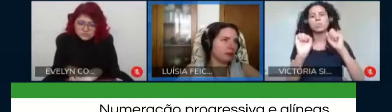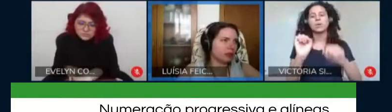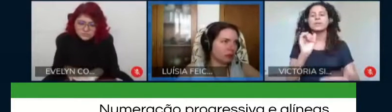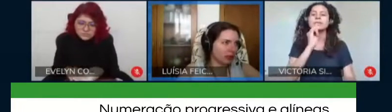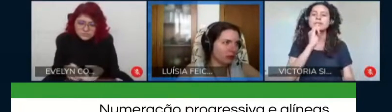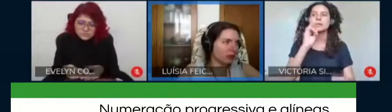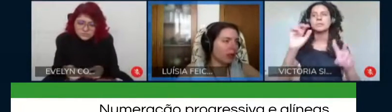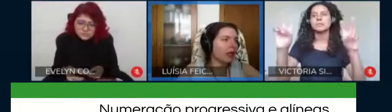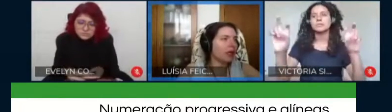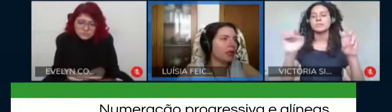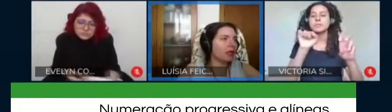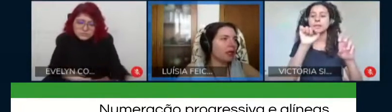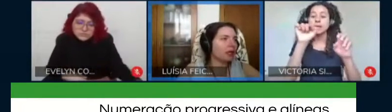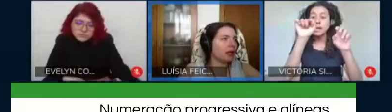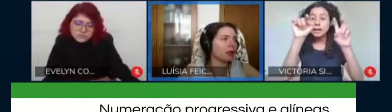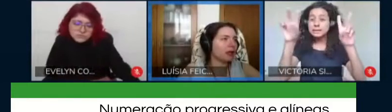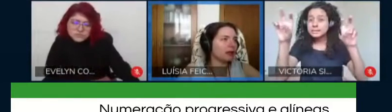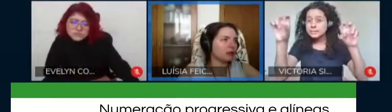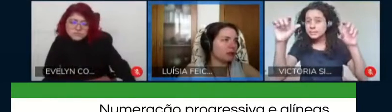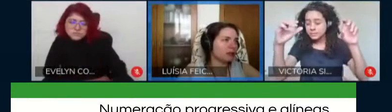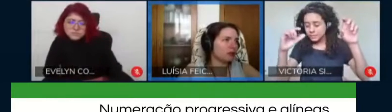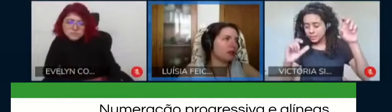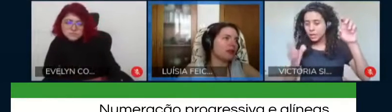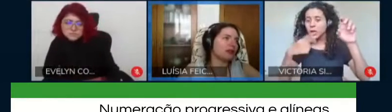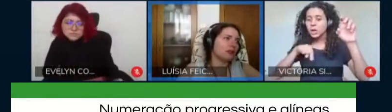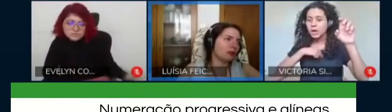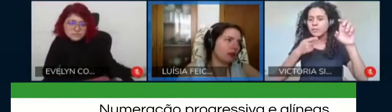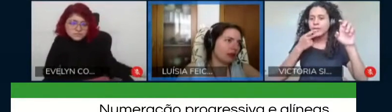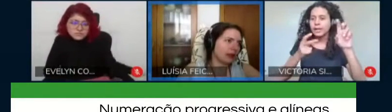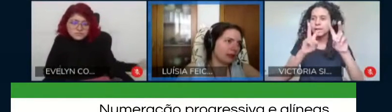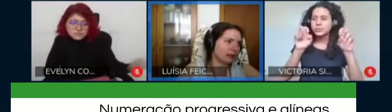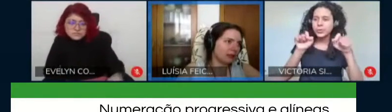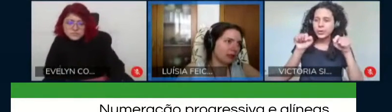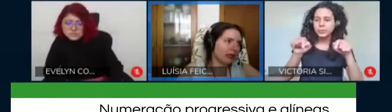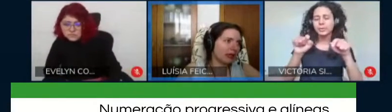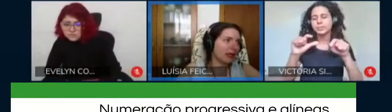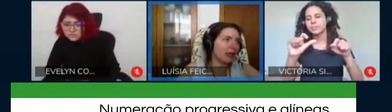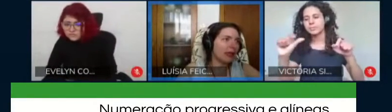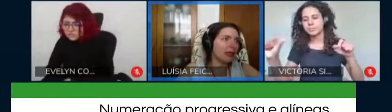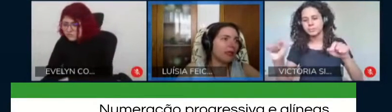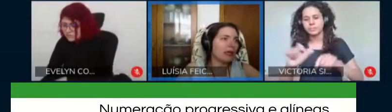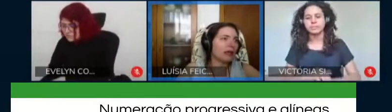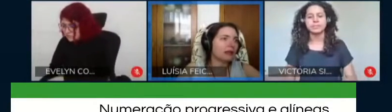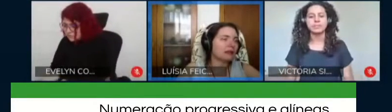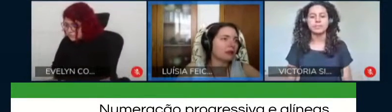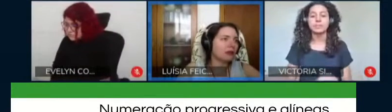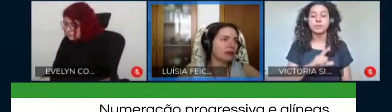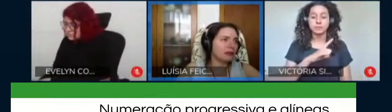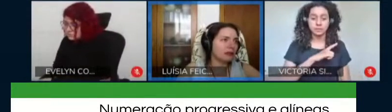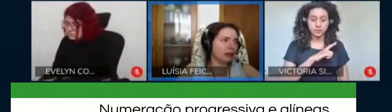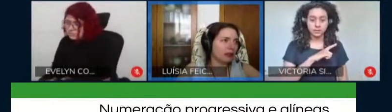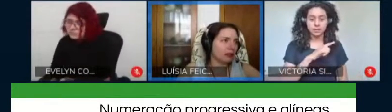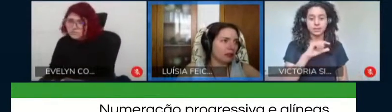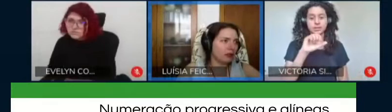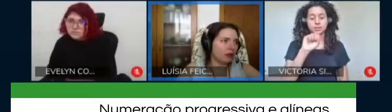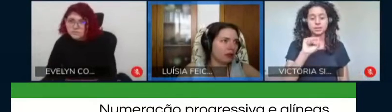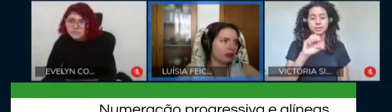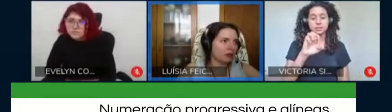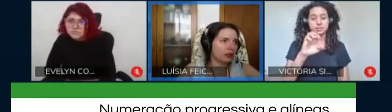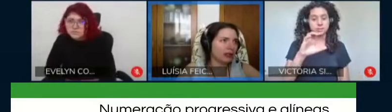é preciso ter um texto. E as subseções, elas só vão até a seção quinária e elas não